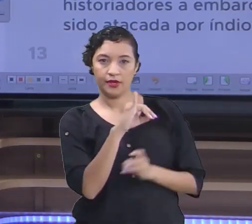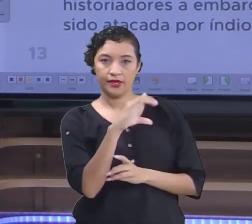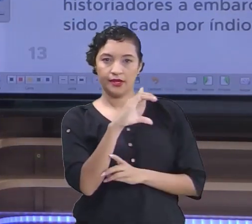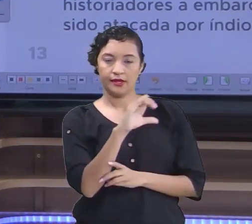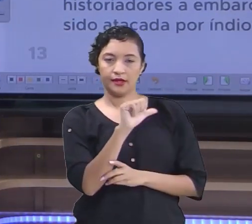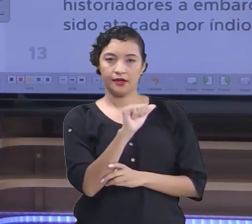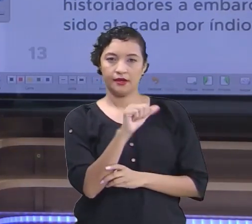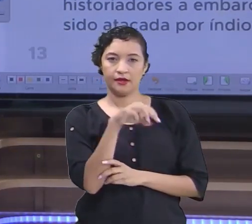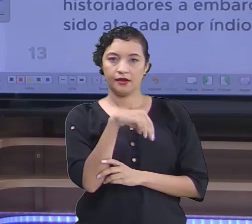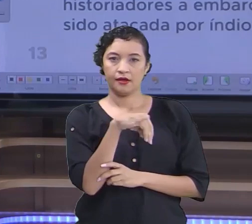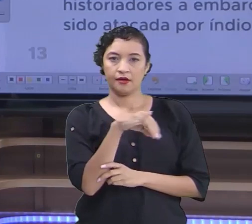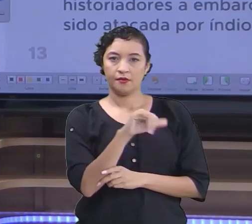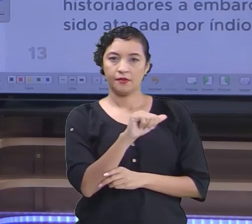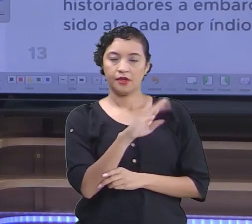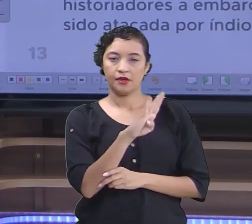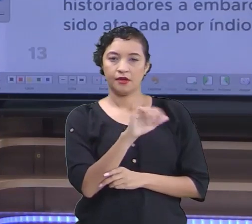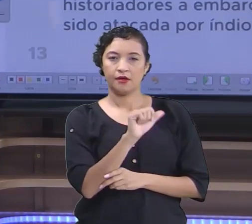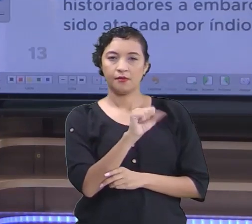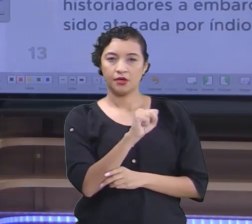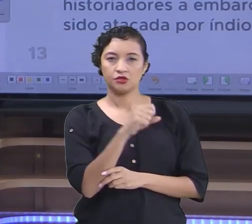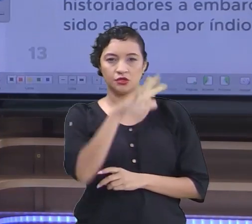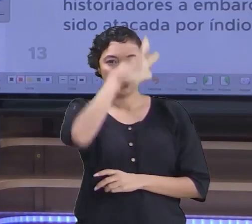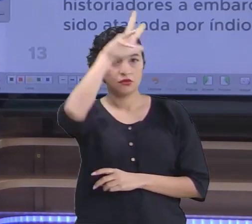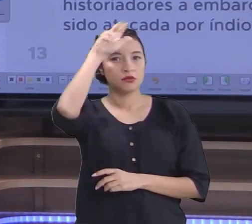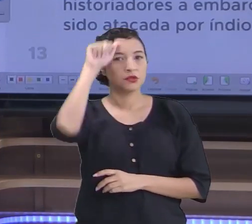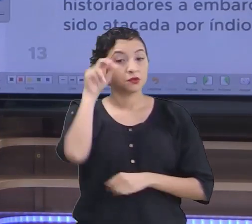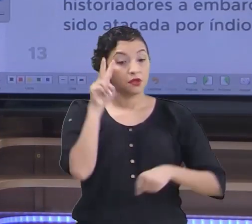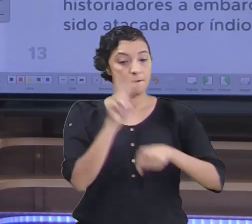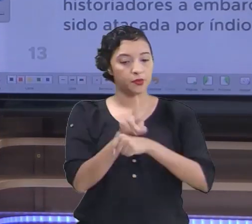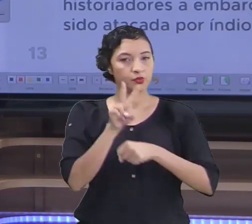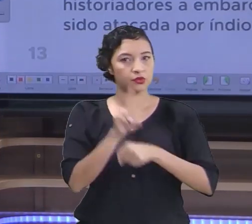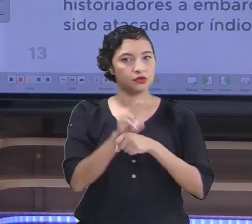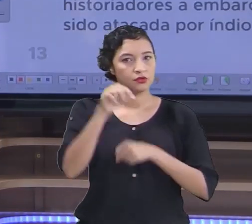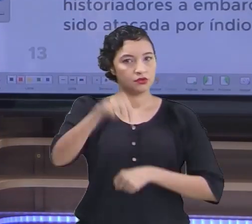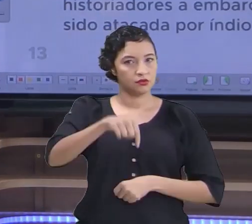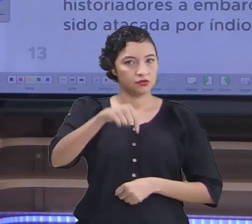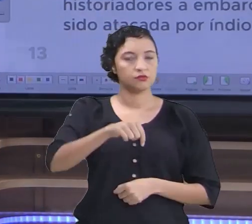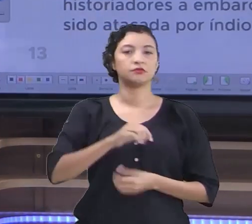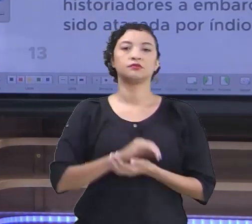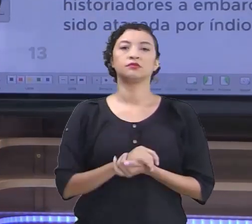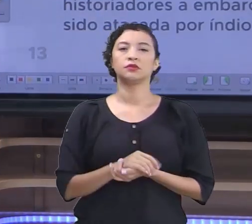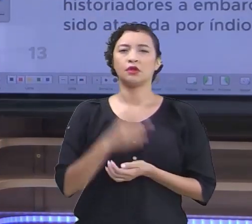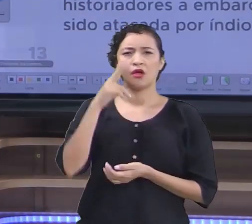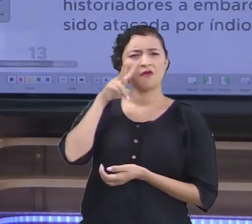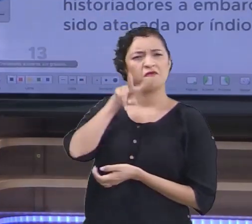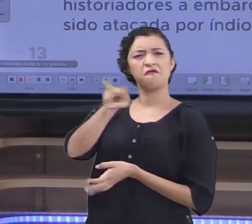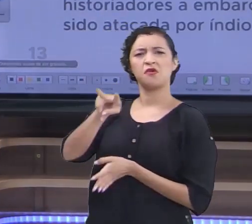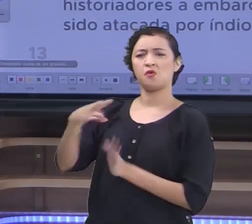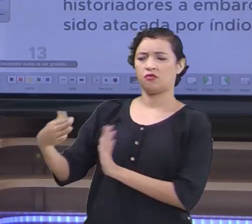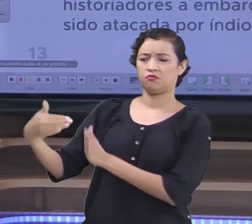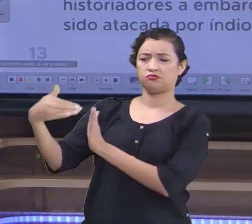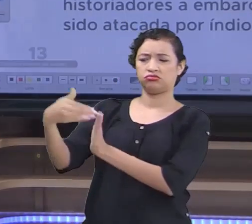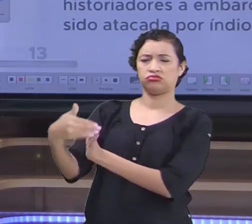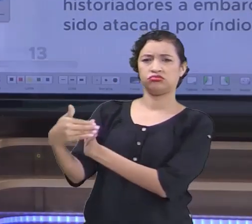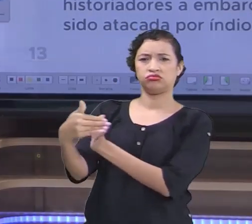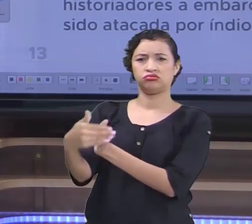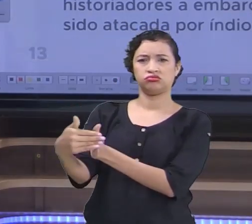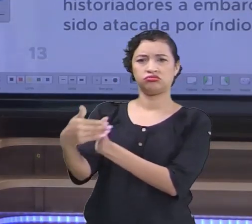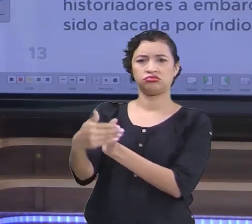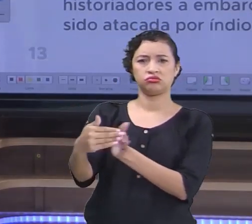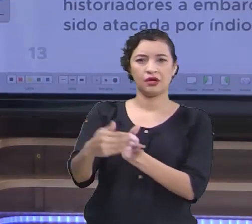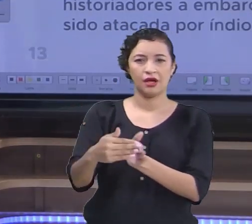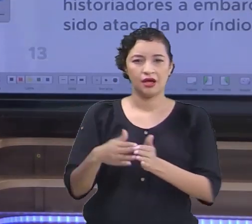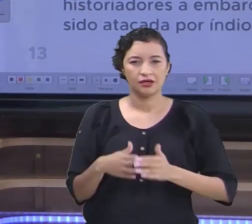lendárias Amazonas, eles estavam ali para proteger a terra. Quando eles viram o barco do Franciscão vindo, era como se fosse